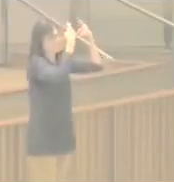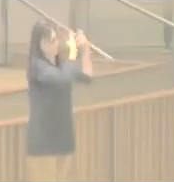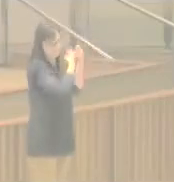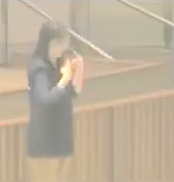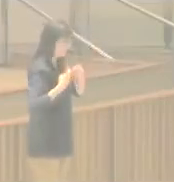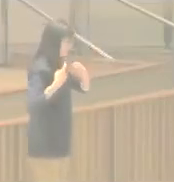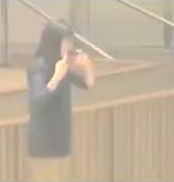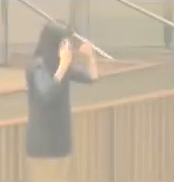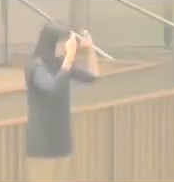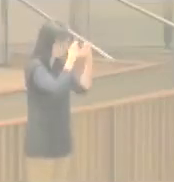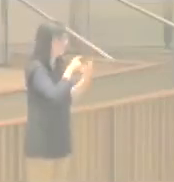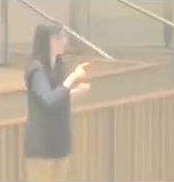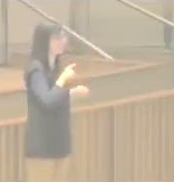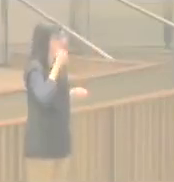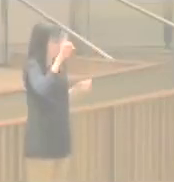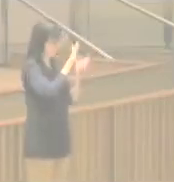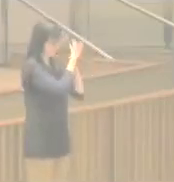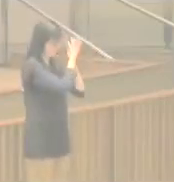que a gente vive.